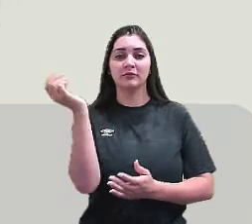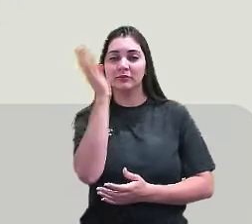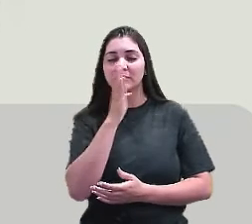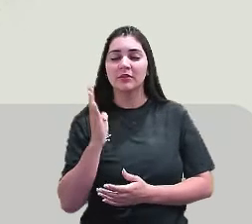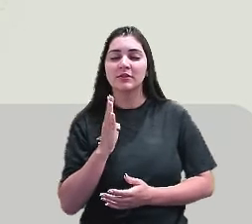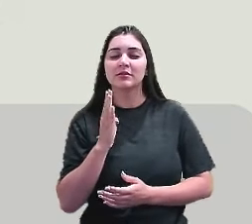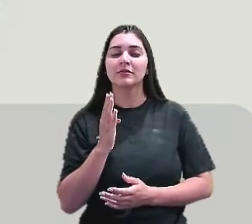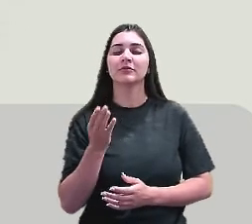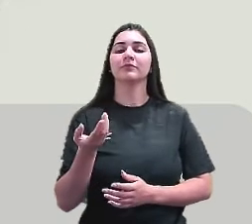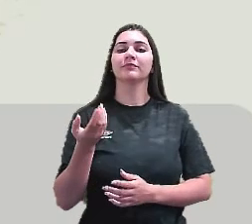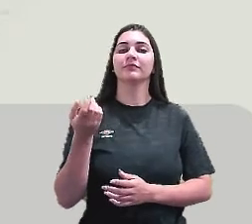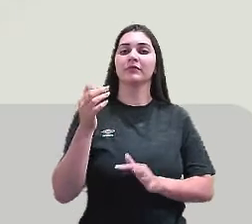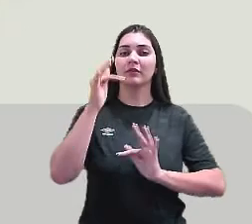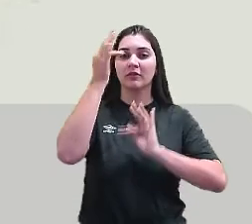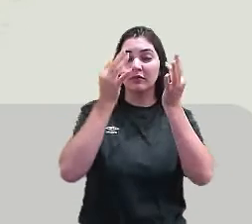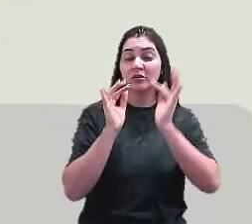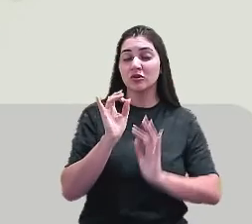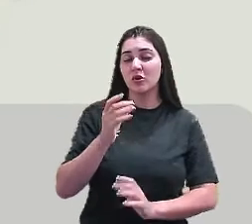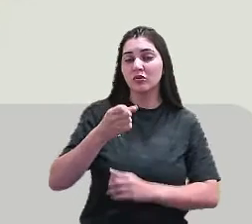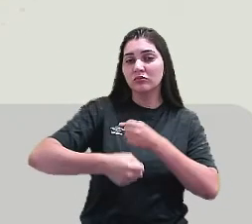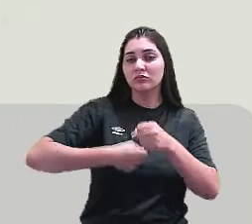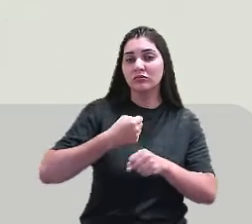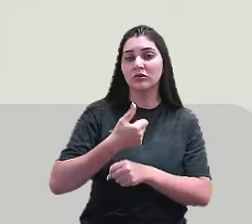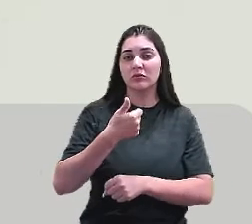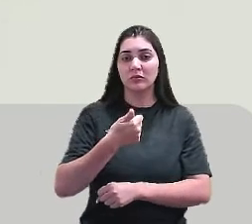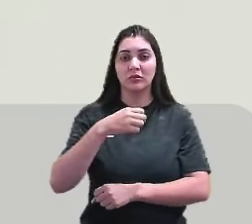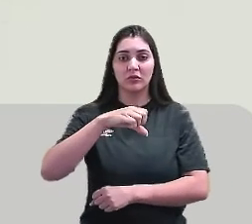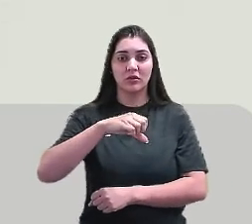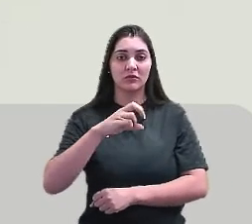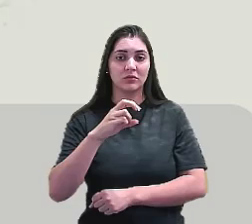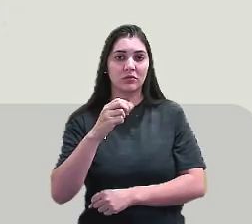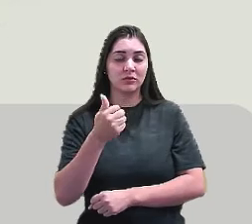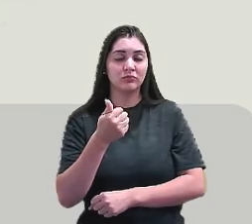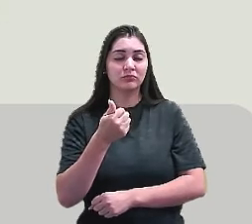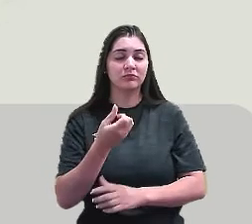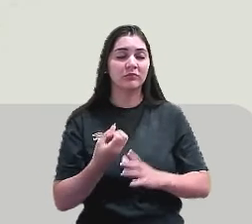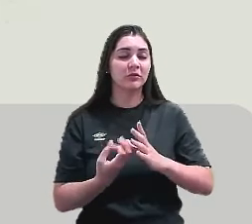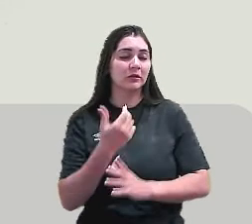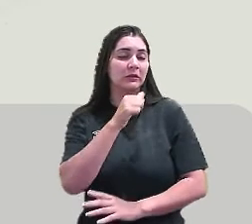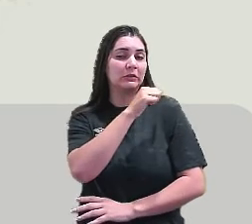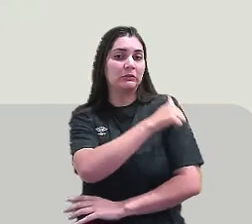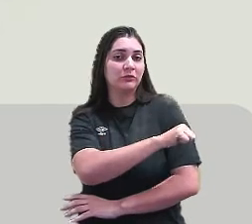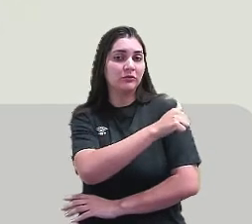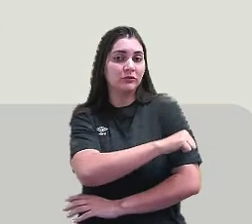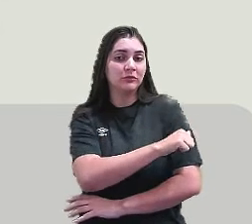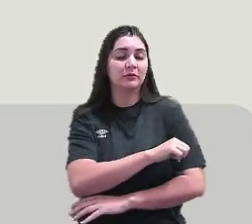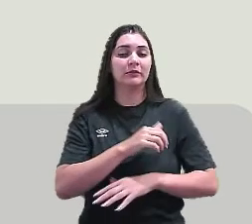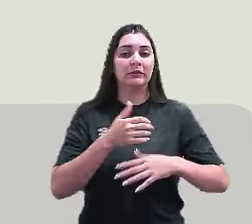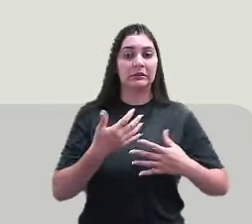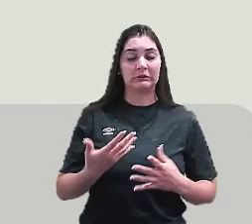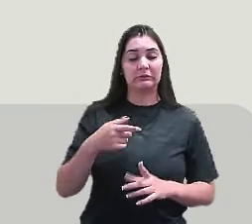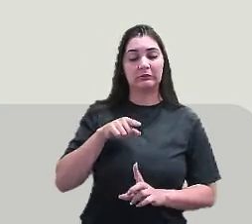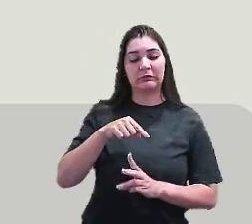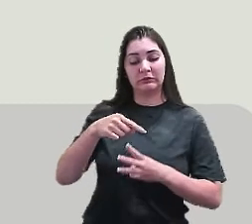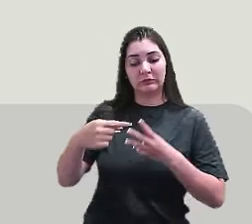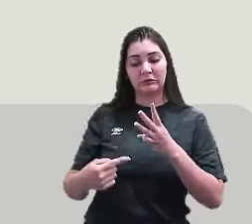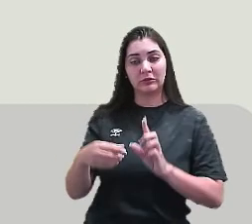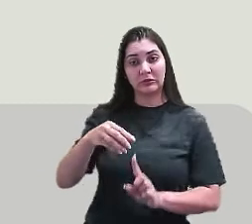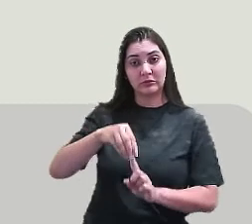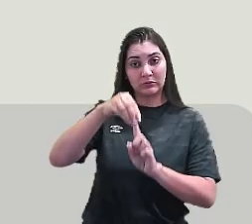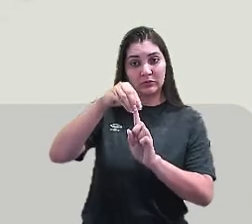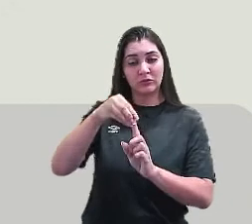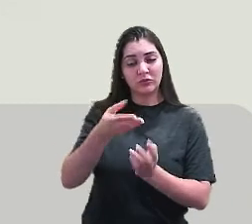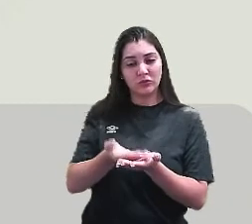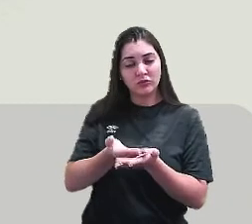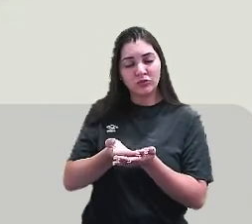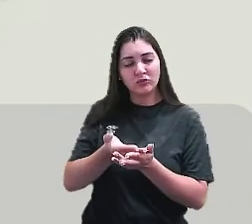deu-se somente em 1951, sendo realizado no Rio de Janeiro. Então, eles foram os pioneiros no estudo referente